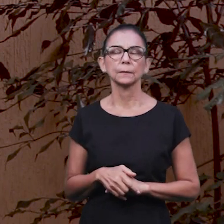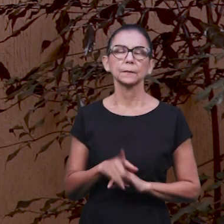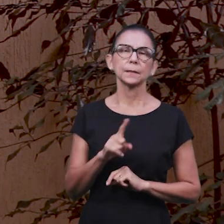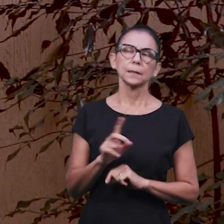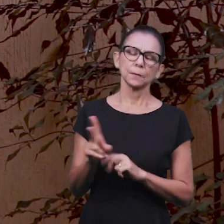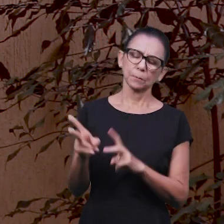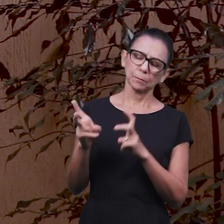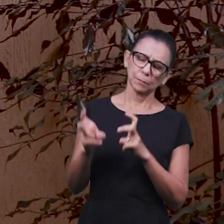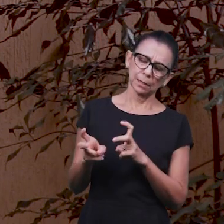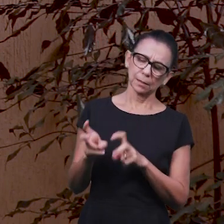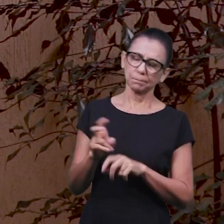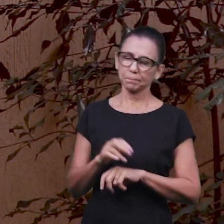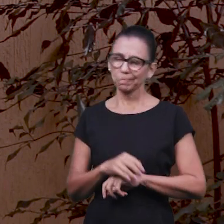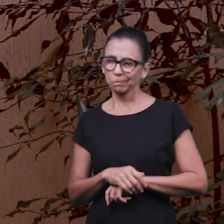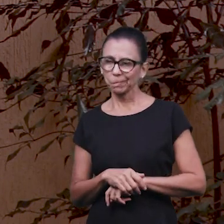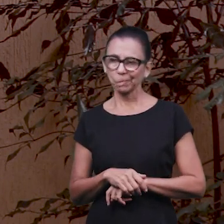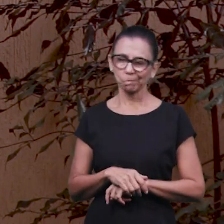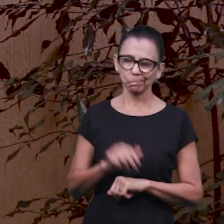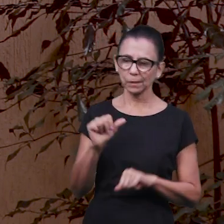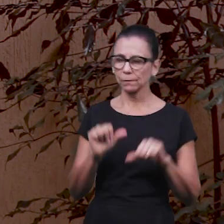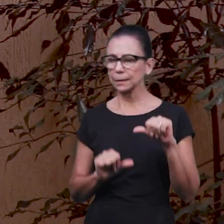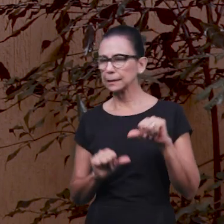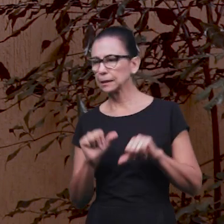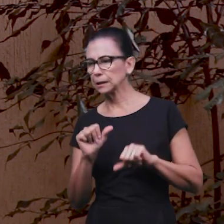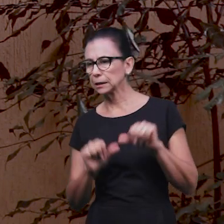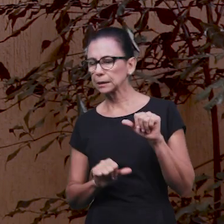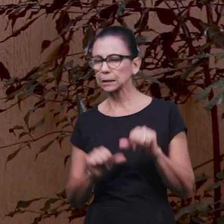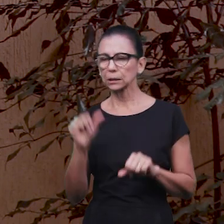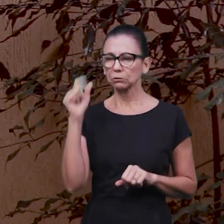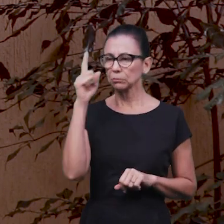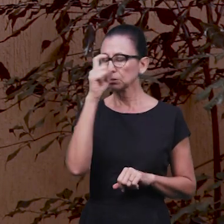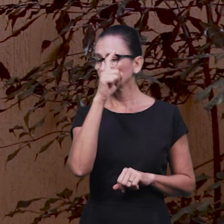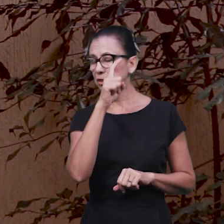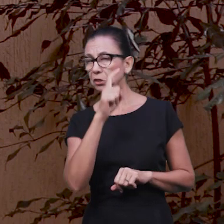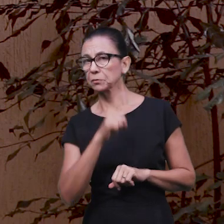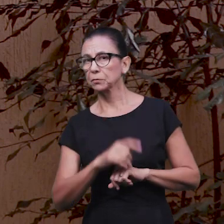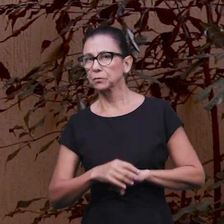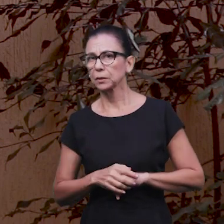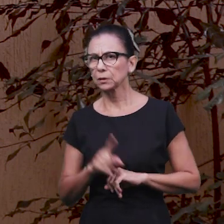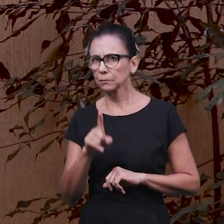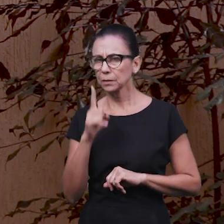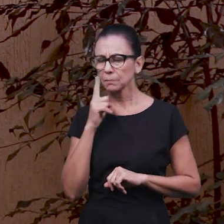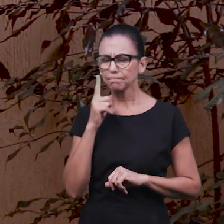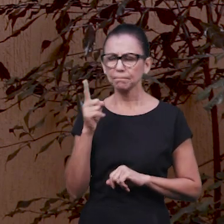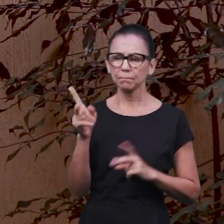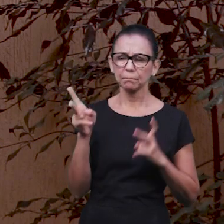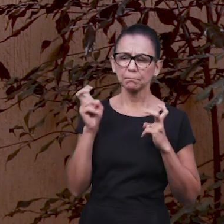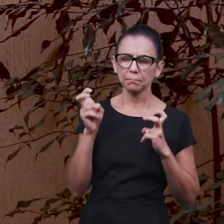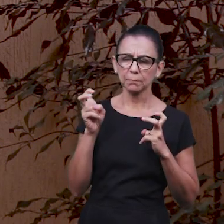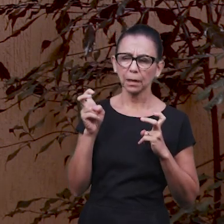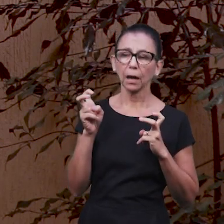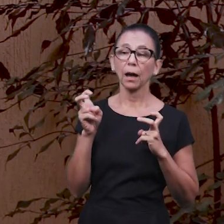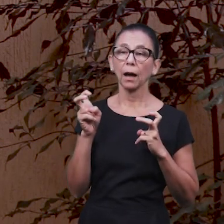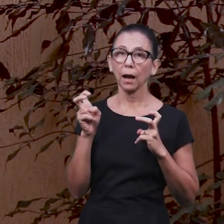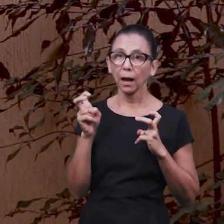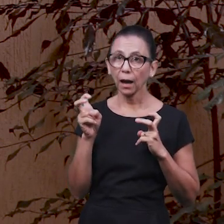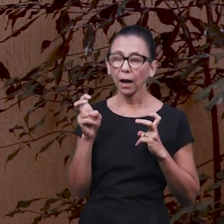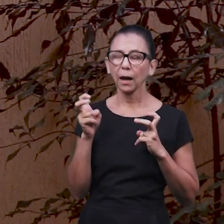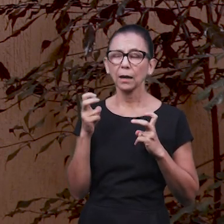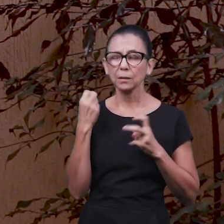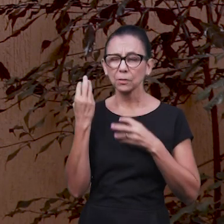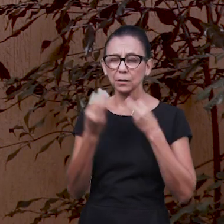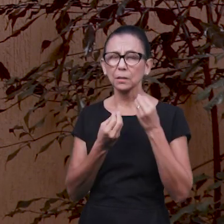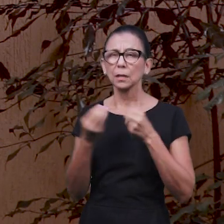você percebe essa dificuldade e você, dentro dessa dificuldade, aquilo que você percebe, você pode